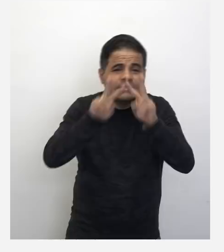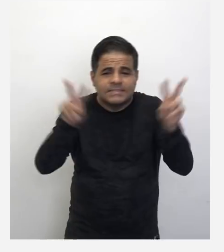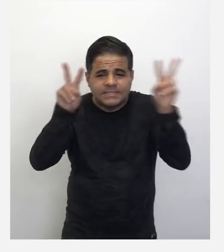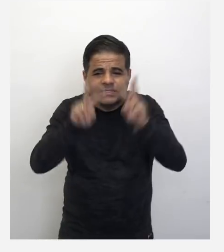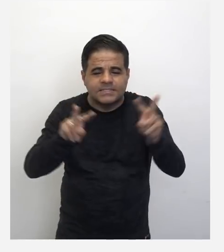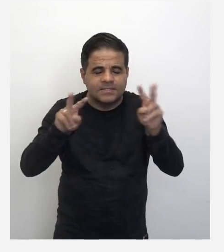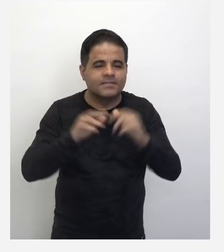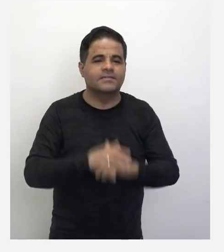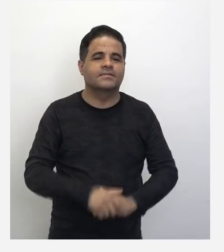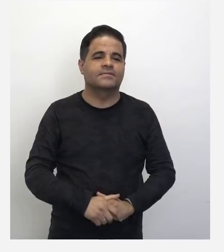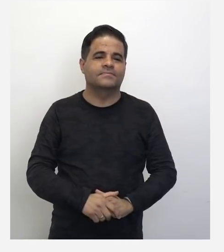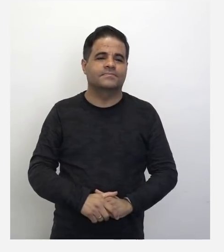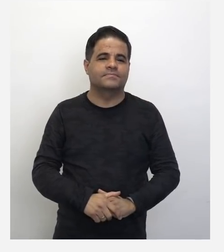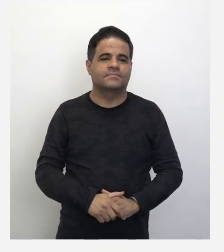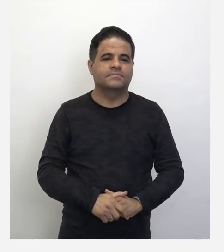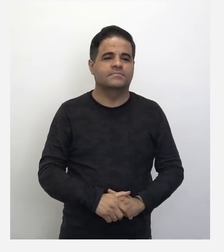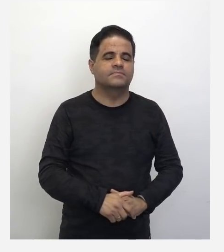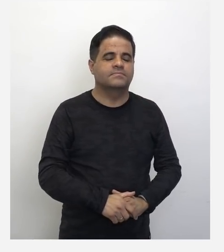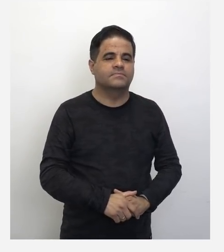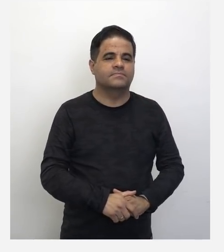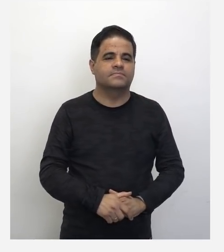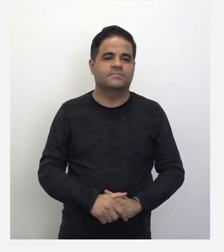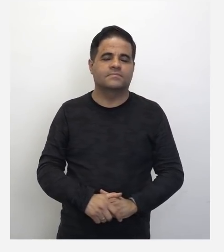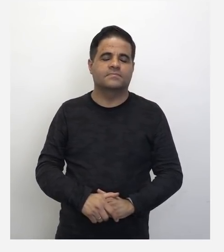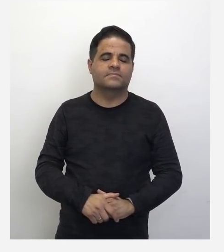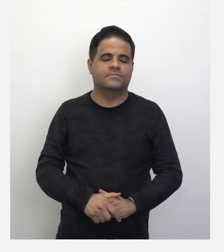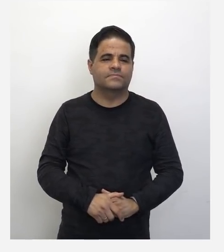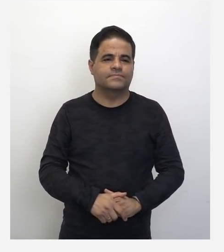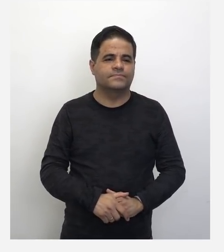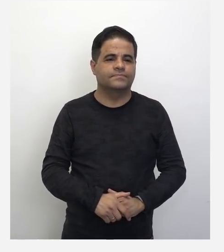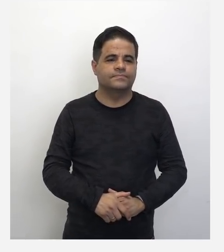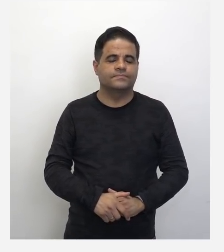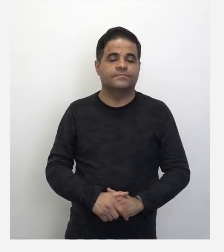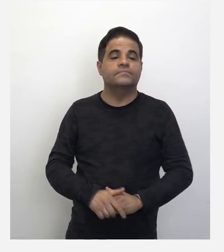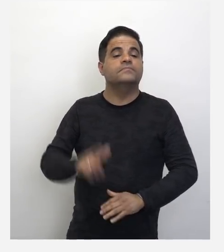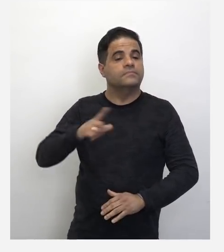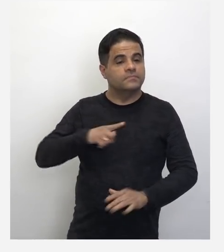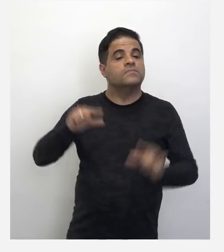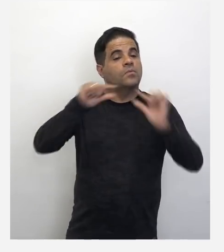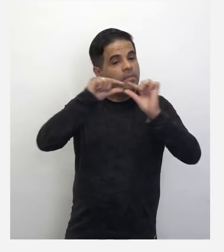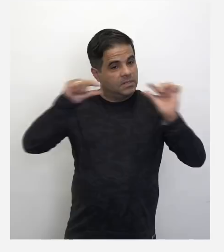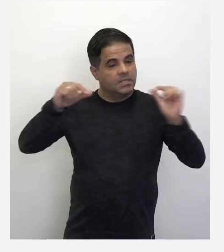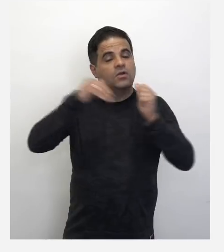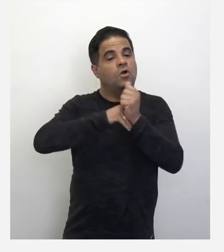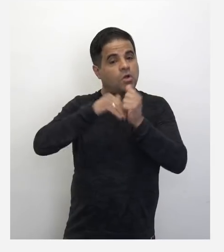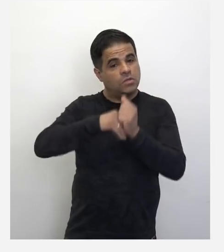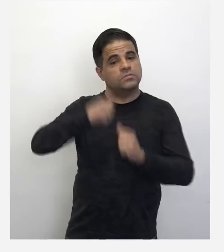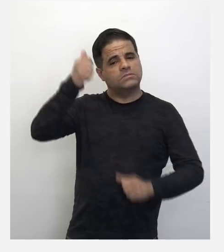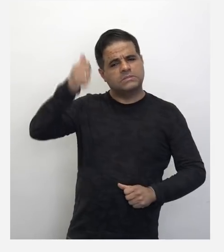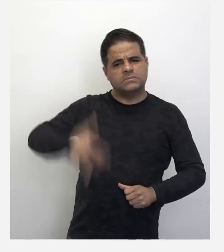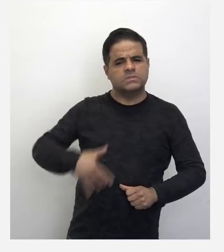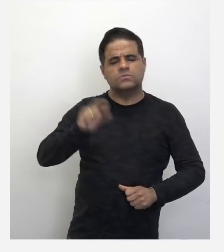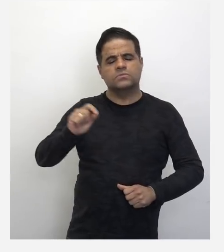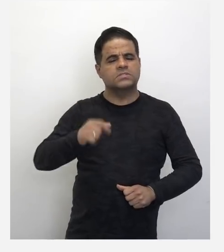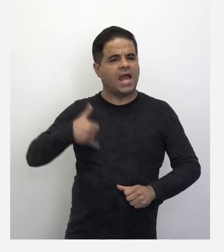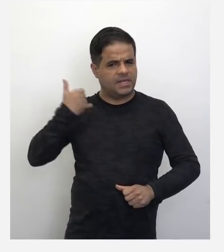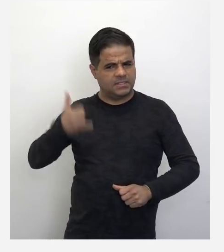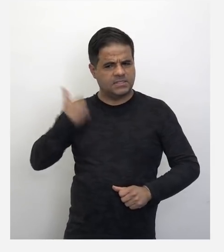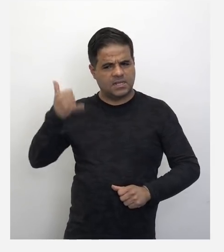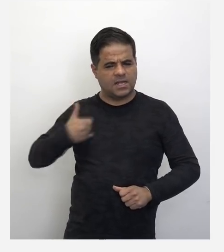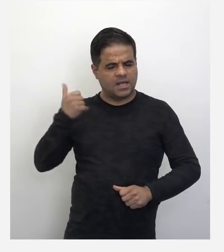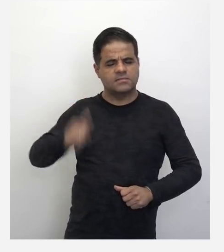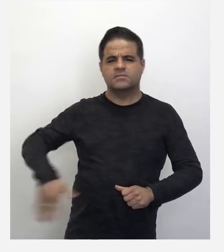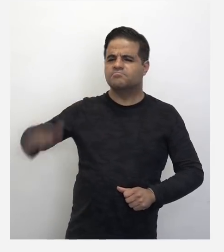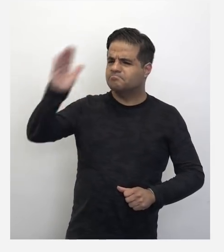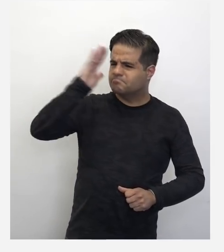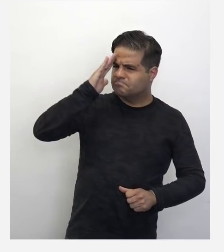minúsculo. perguntando. Deixa eu ver aqui no celular. Ai, Maria. Então, a gente tem uma linha de código aqui que fala que é o seguinte. A idade, pensa